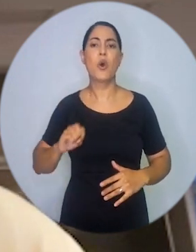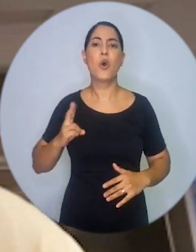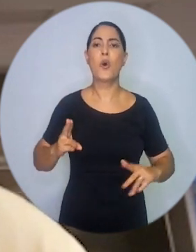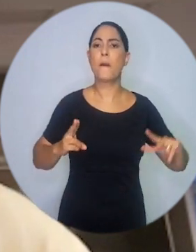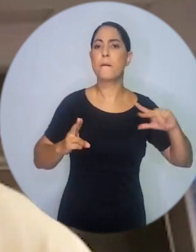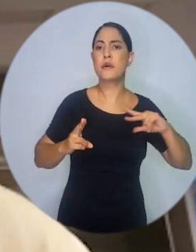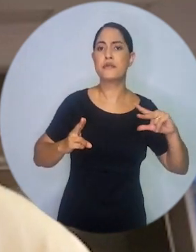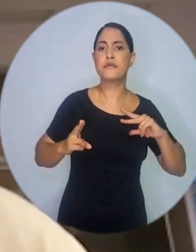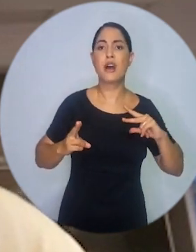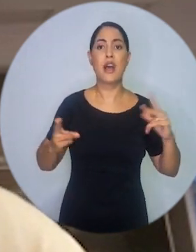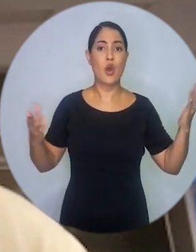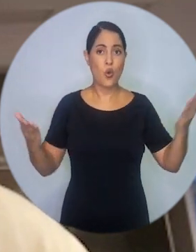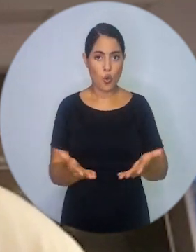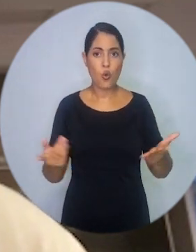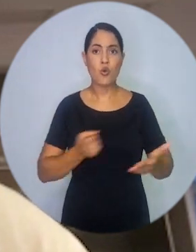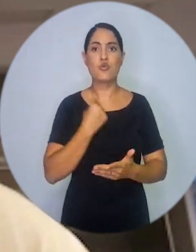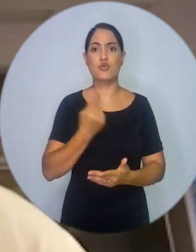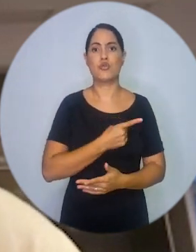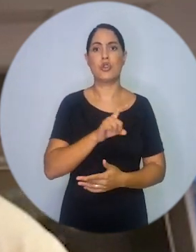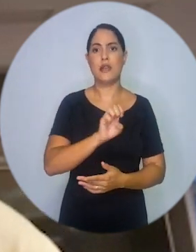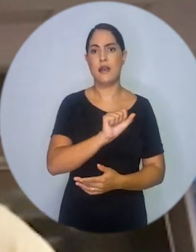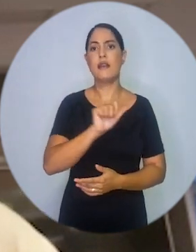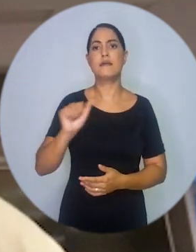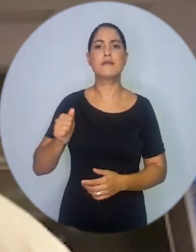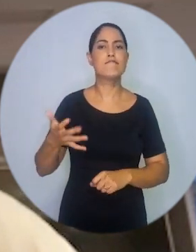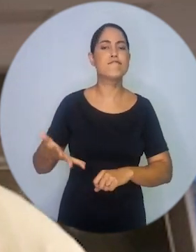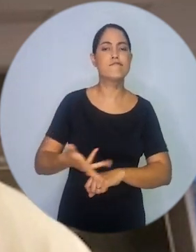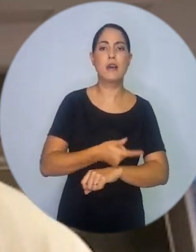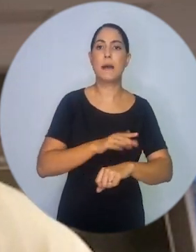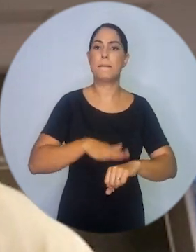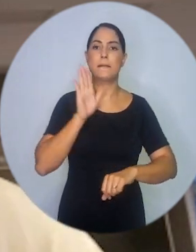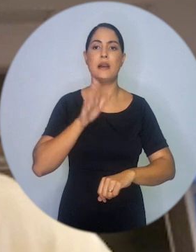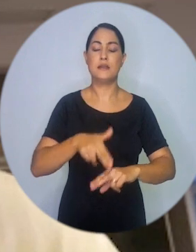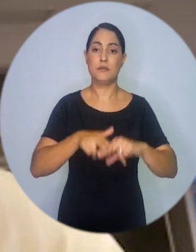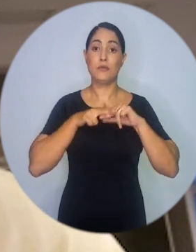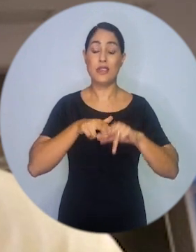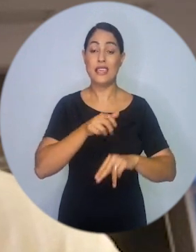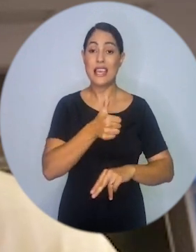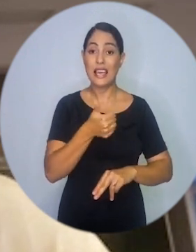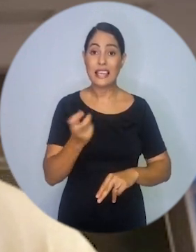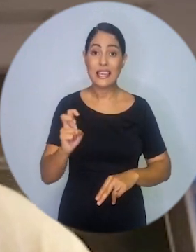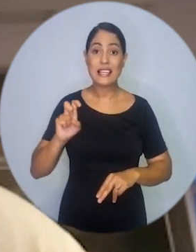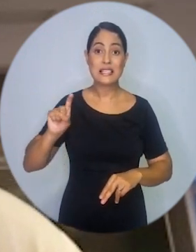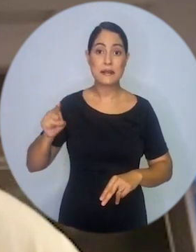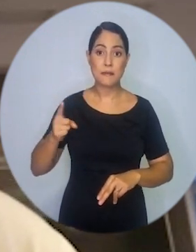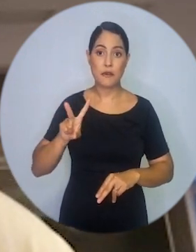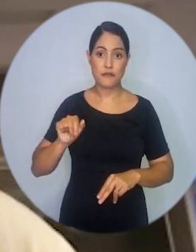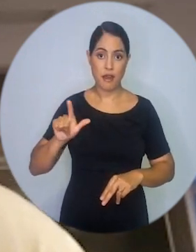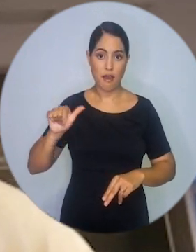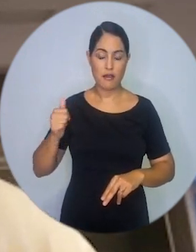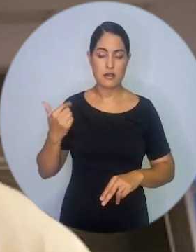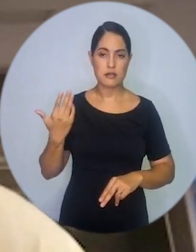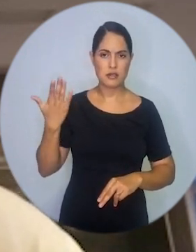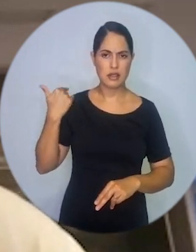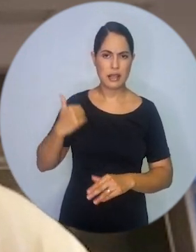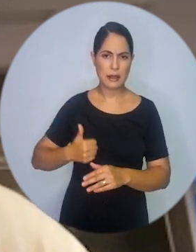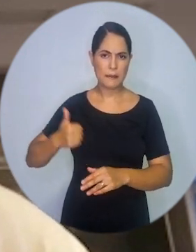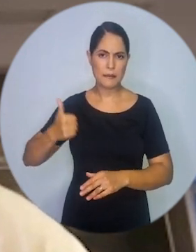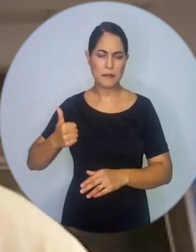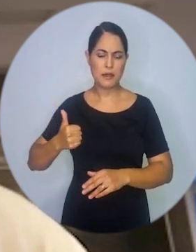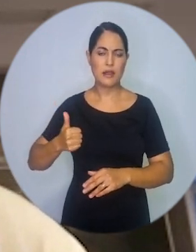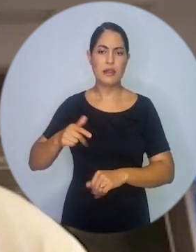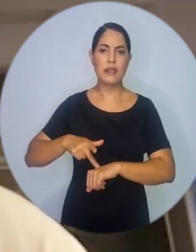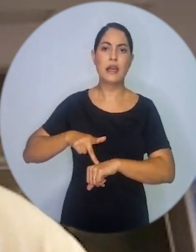pública, seja privada. Nós oferecemos 15 mil vagas na primeira edição, que foi